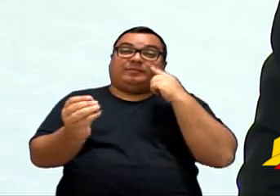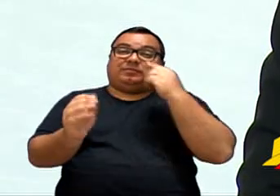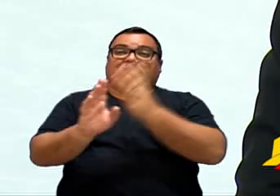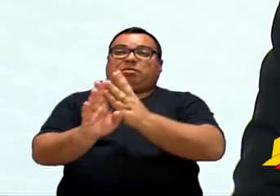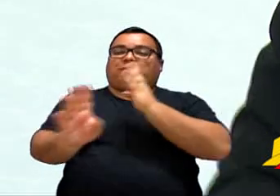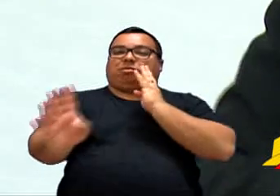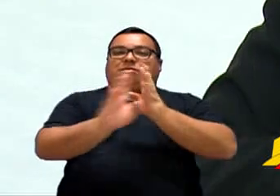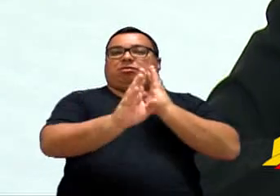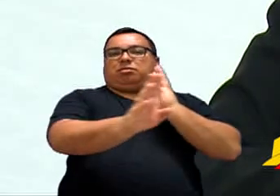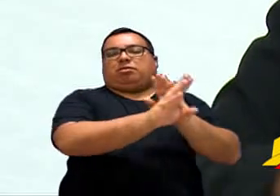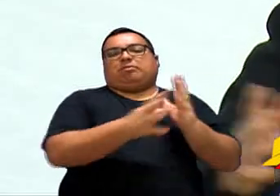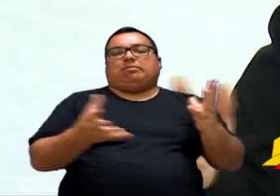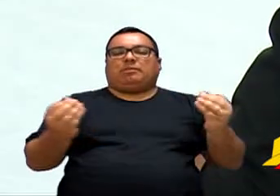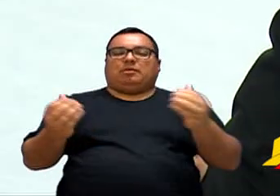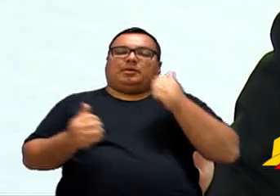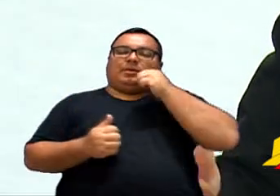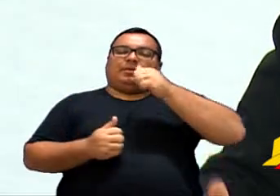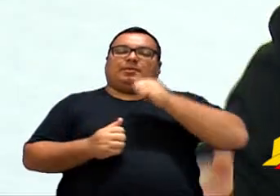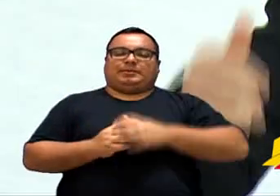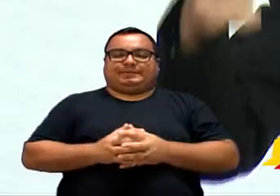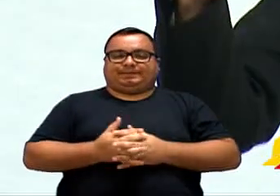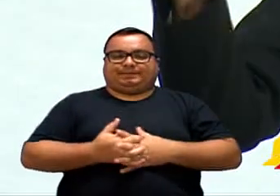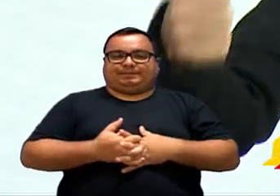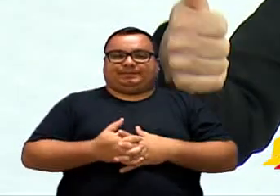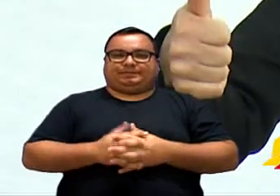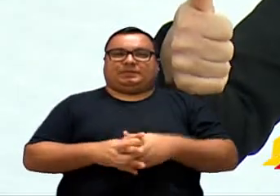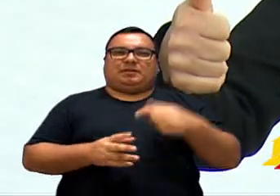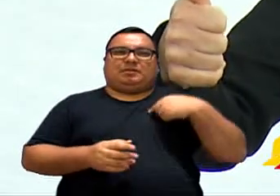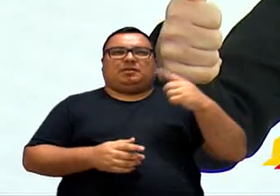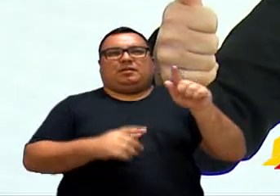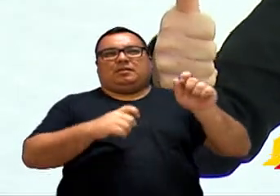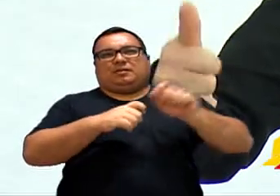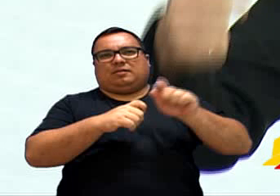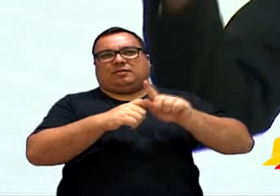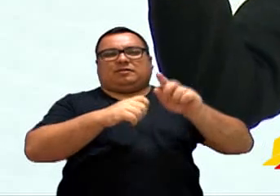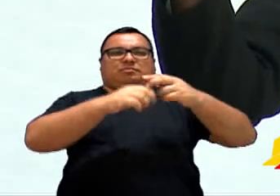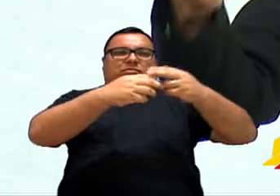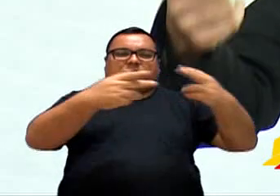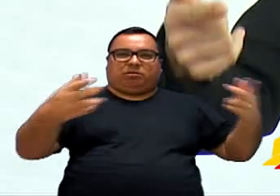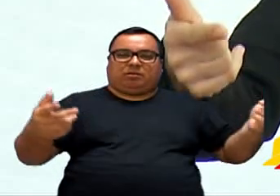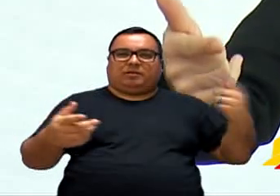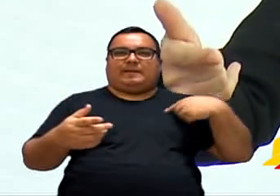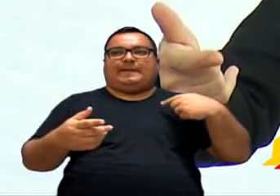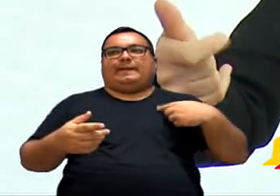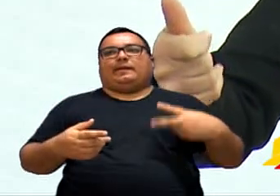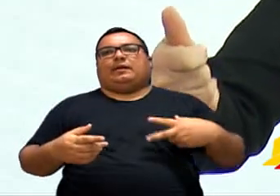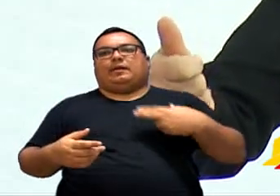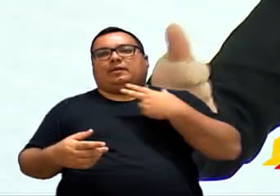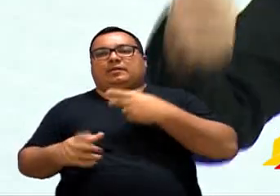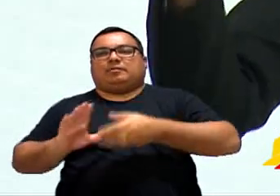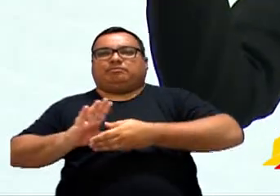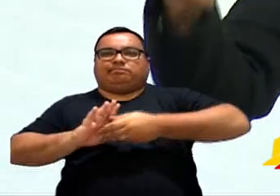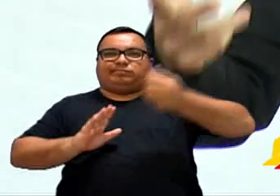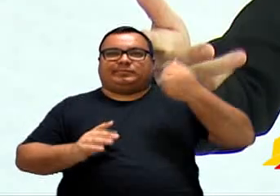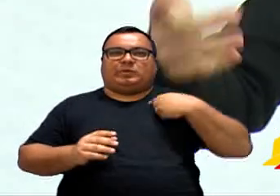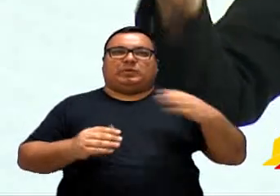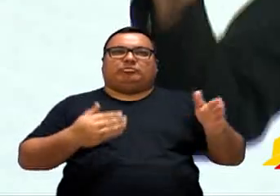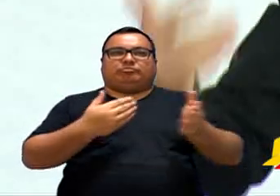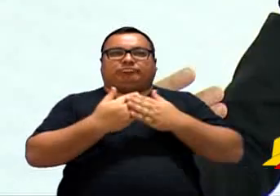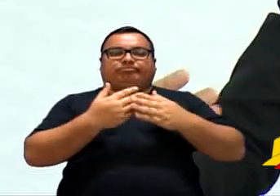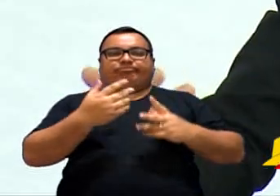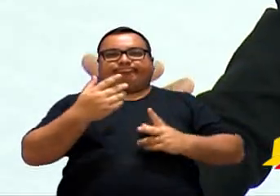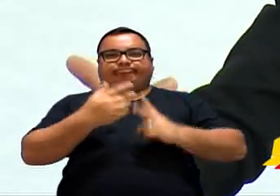aguardando. E daí diversos procedimentos, desde cirurgia de laqueadura, cirurgia de retirada de mioma, cirurgia